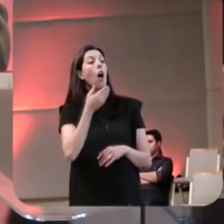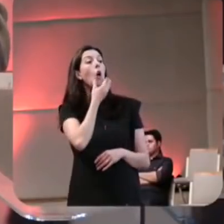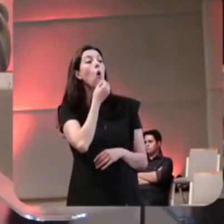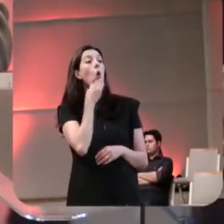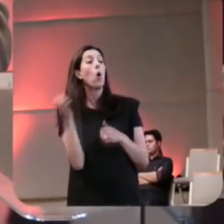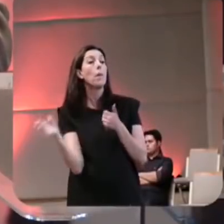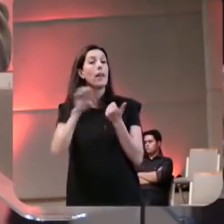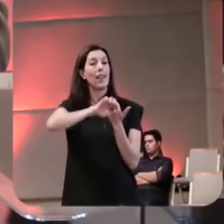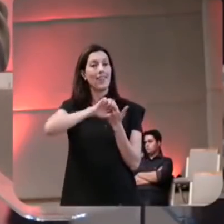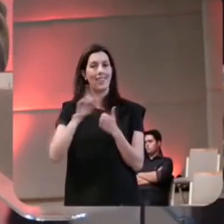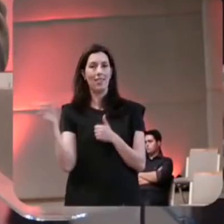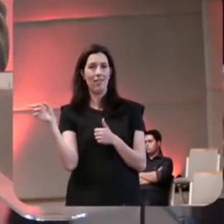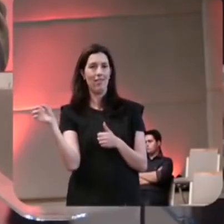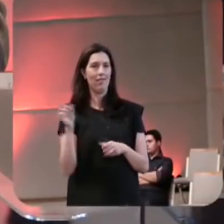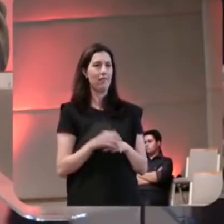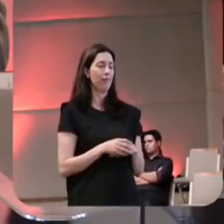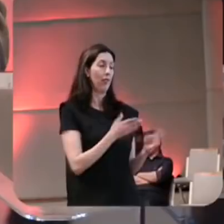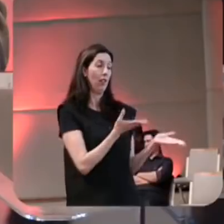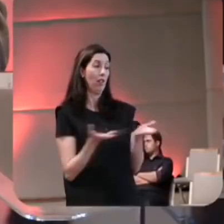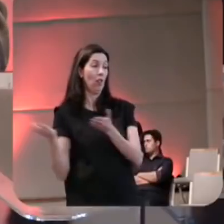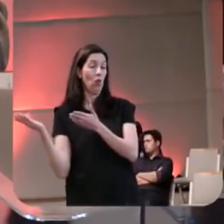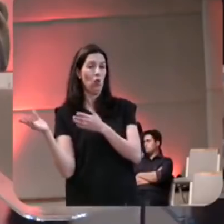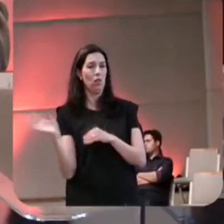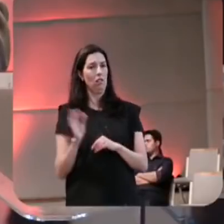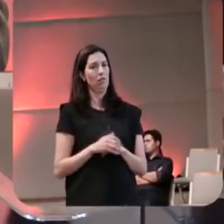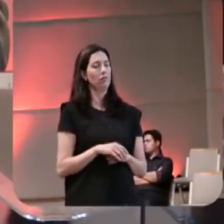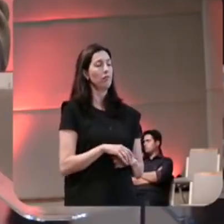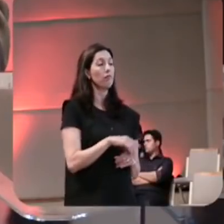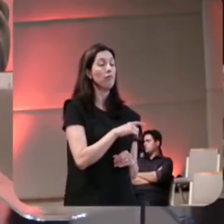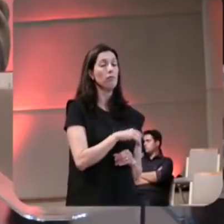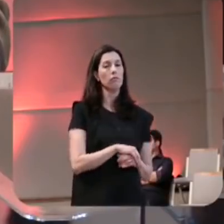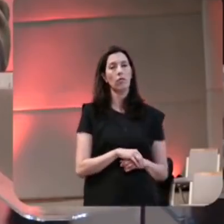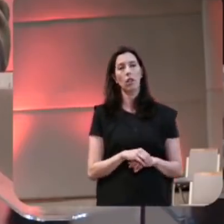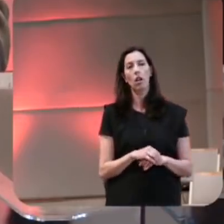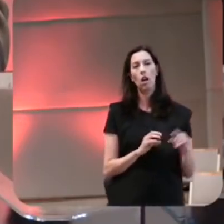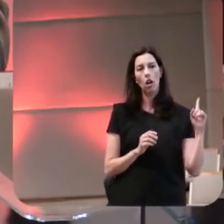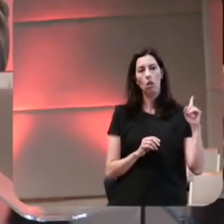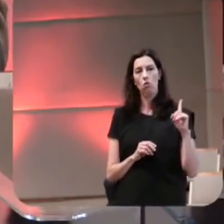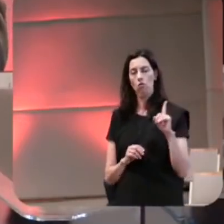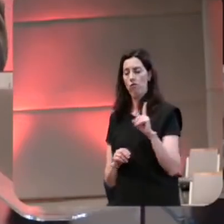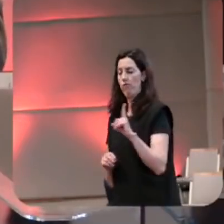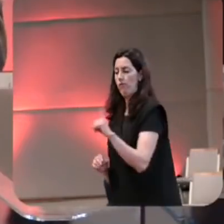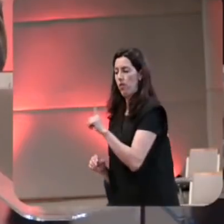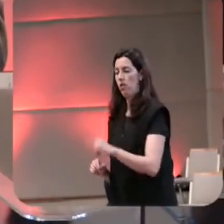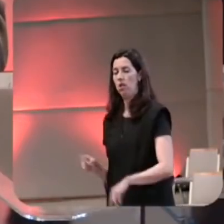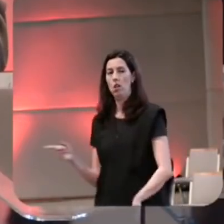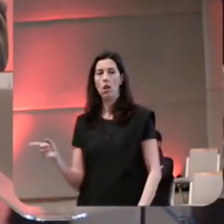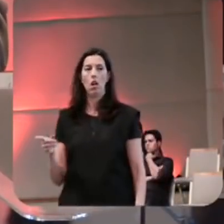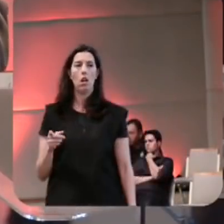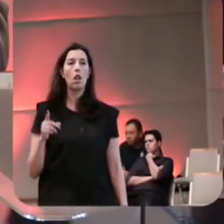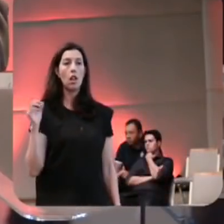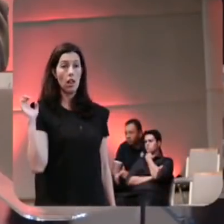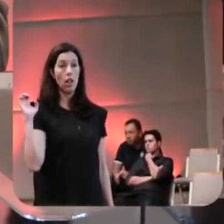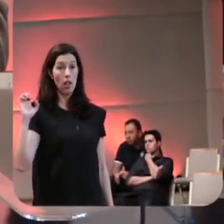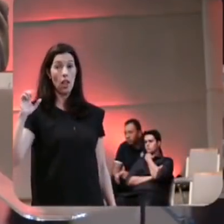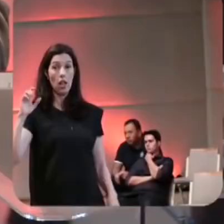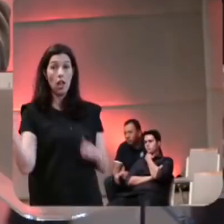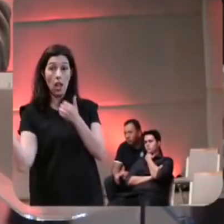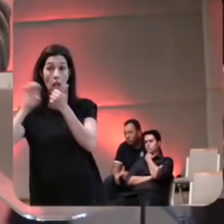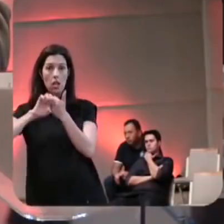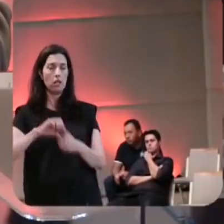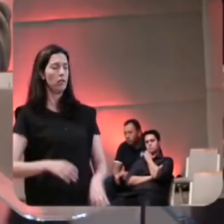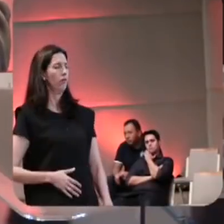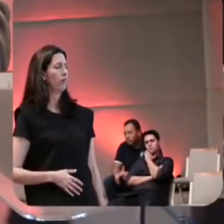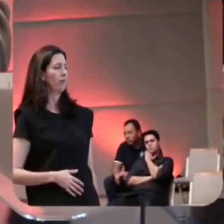Eliseu nem recebe esse homem. Ele está vindo de longe e ele manda um recado para esse homem. Ele diz